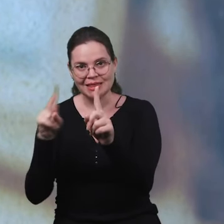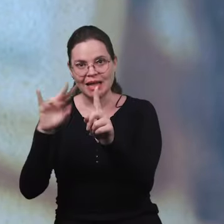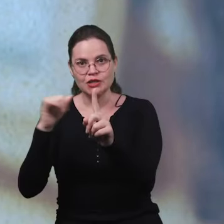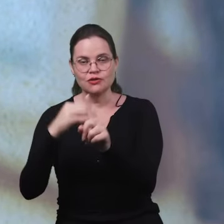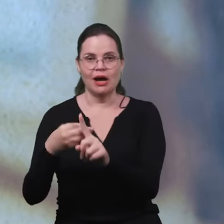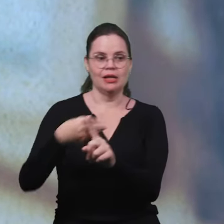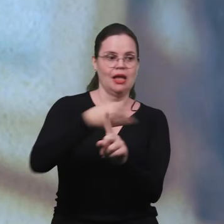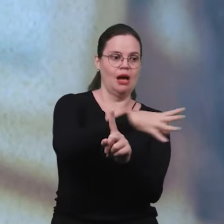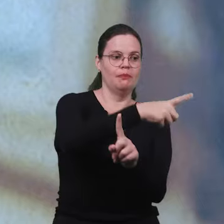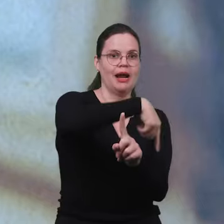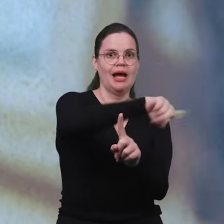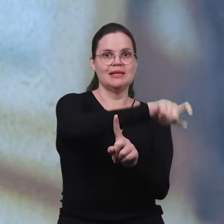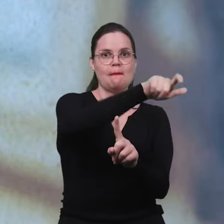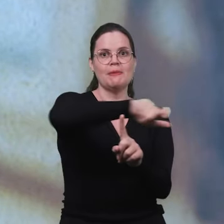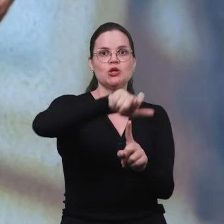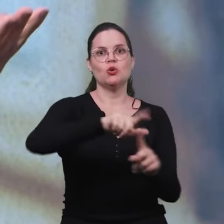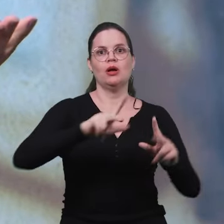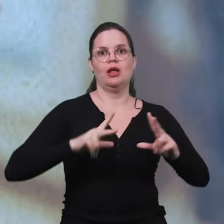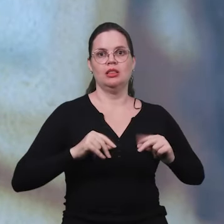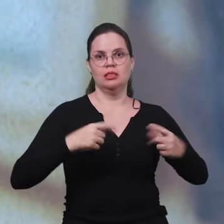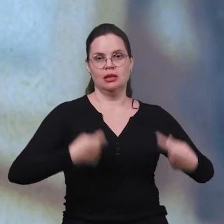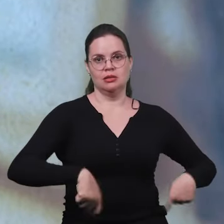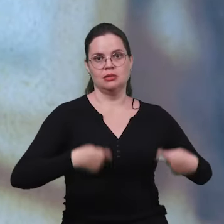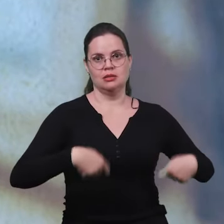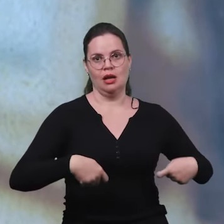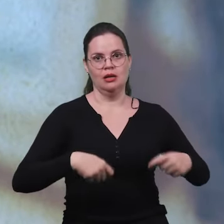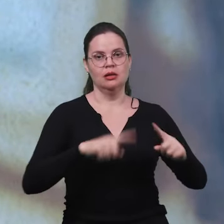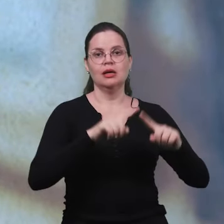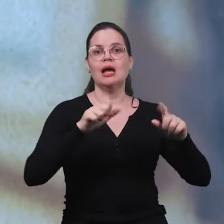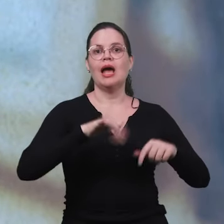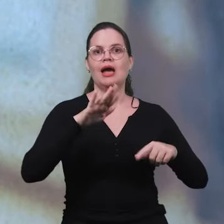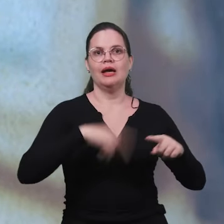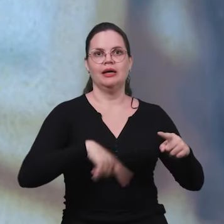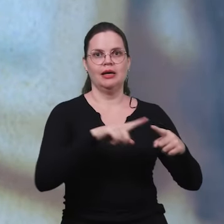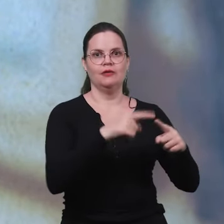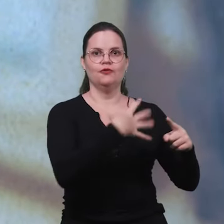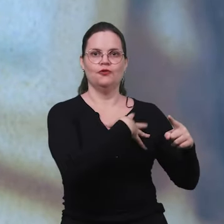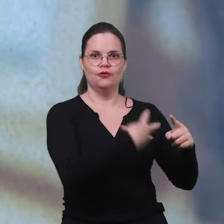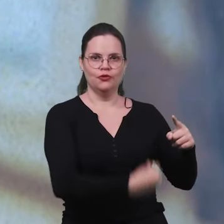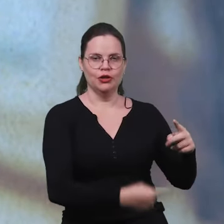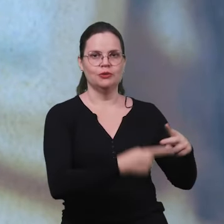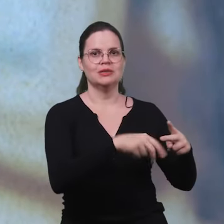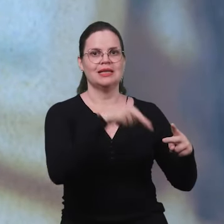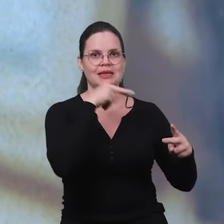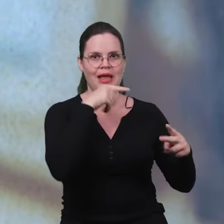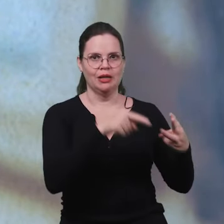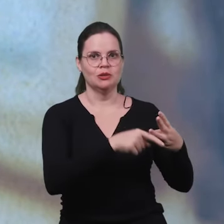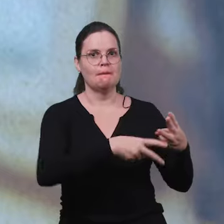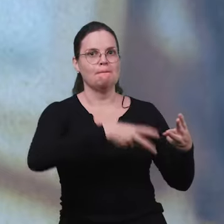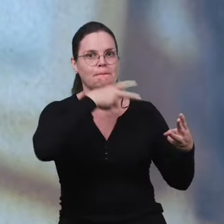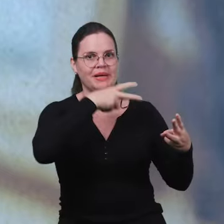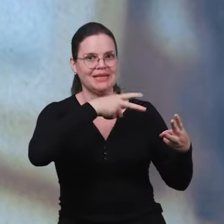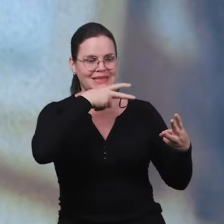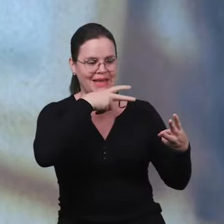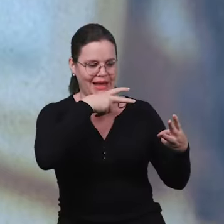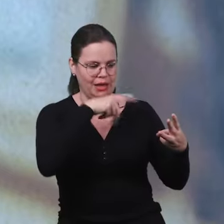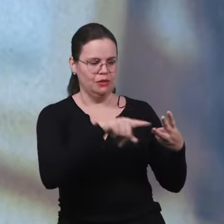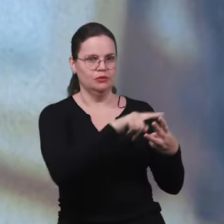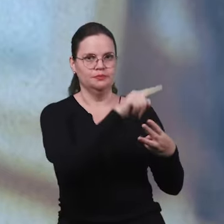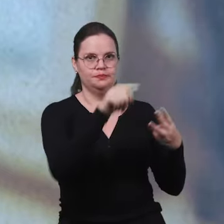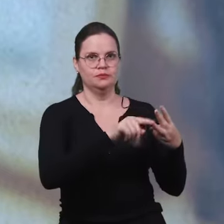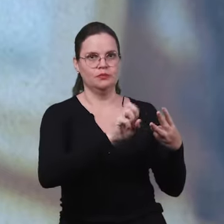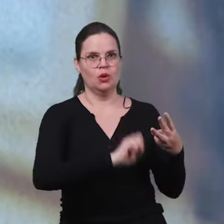os herdeiros necessários. Quem são essas pessoas hoje? Hoje são os descendentes, filhos, netos, bisnetos, ascendentes, se não